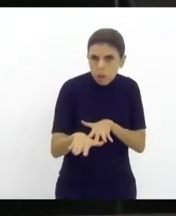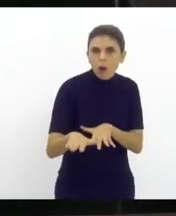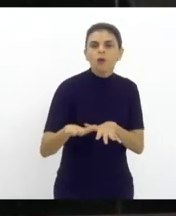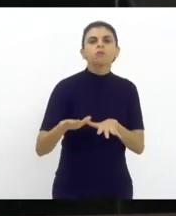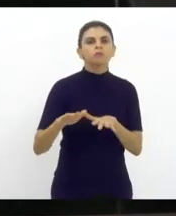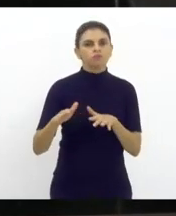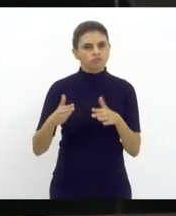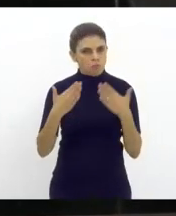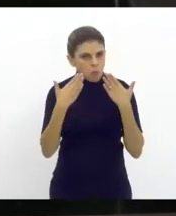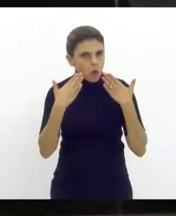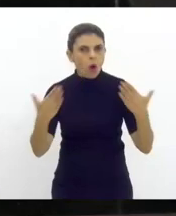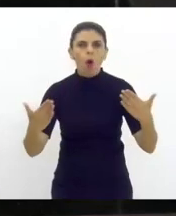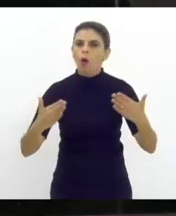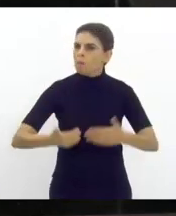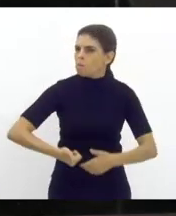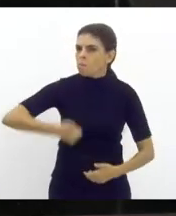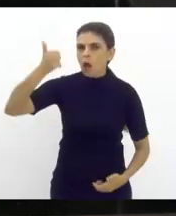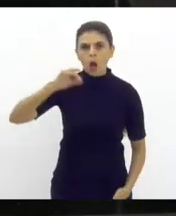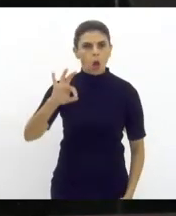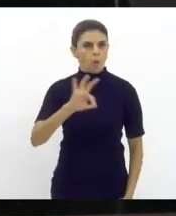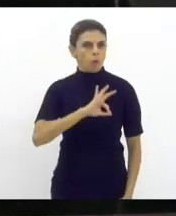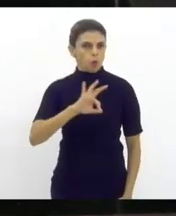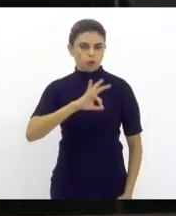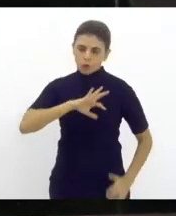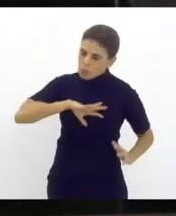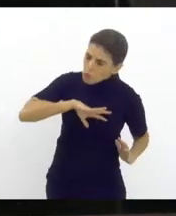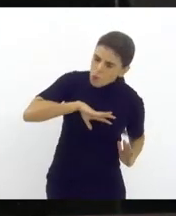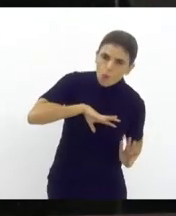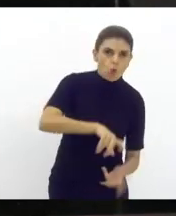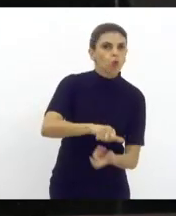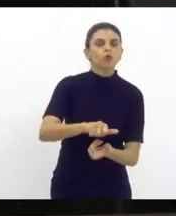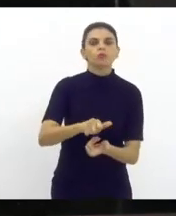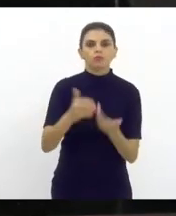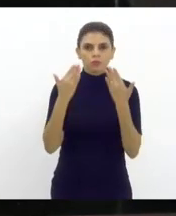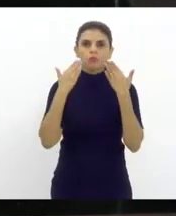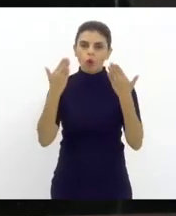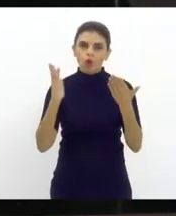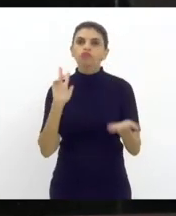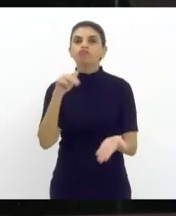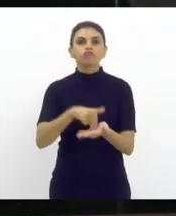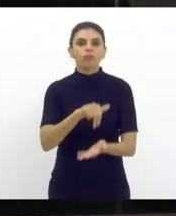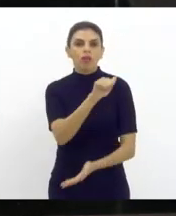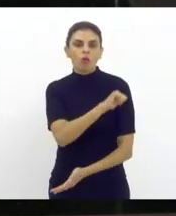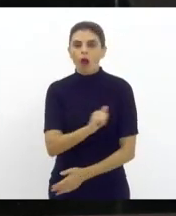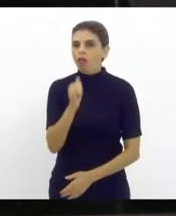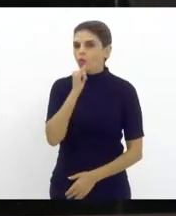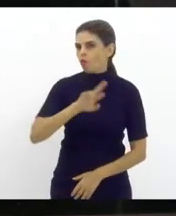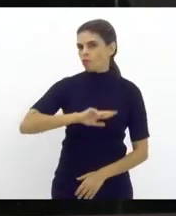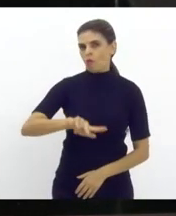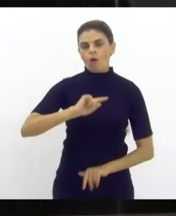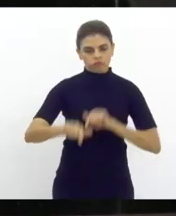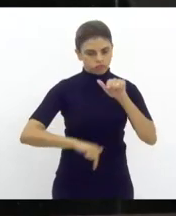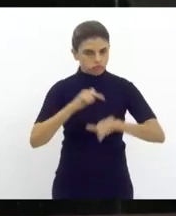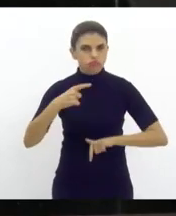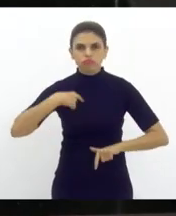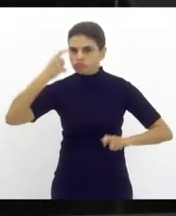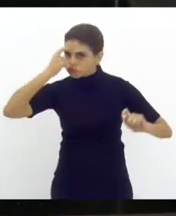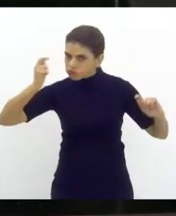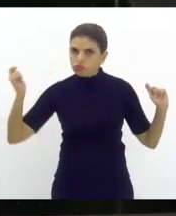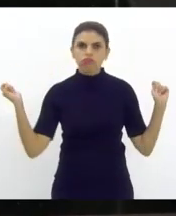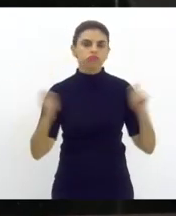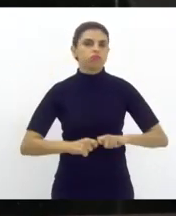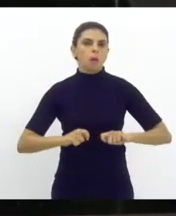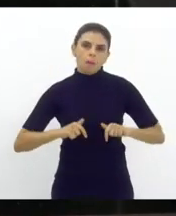realmente que é melhor polícia do mundo e mostrando porque veio mostrando realmente que tem condições de